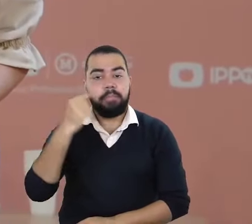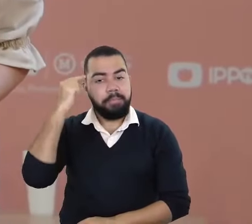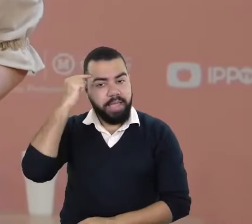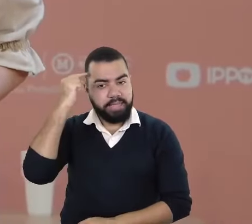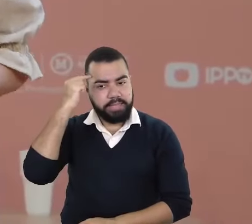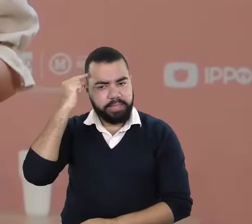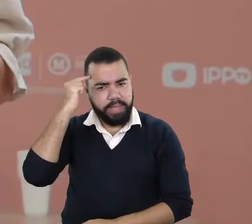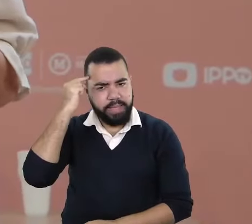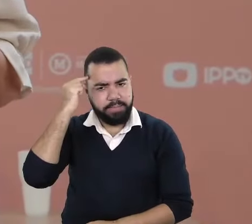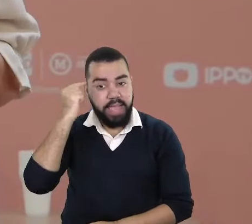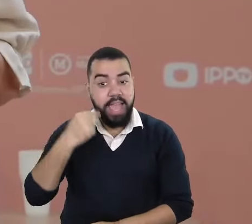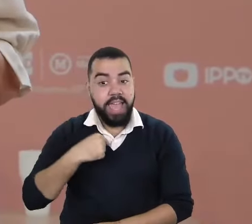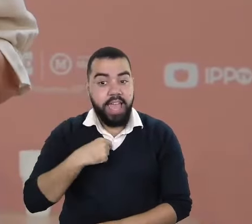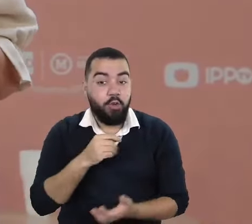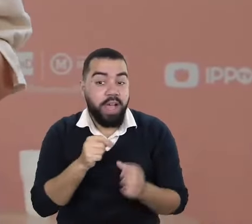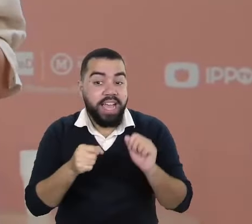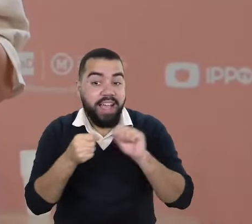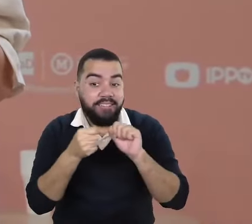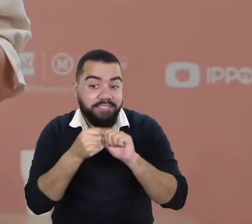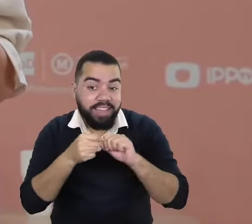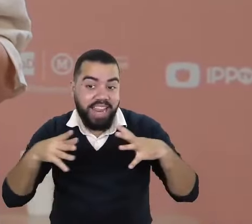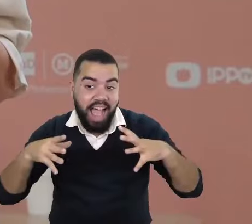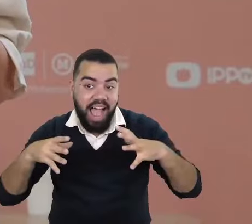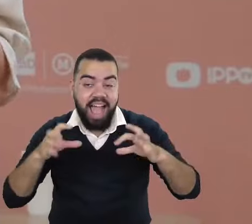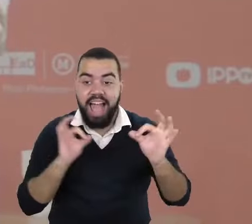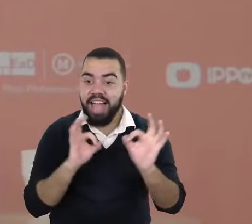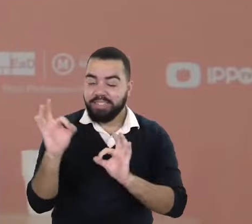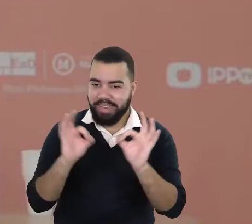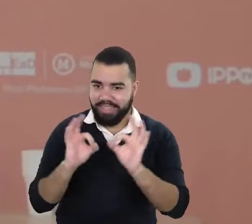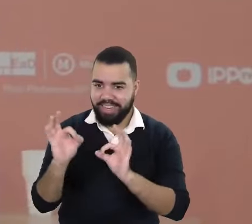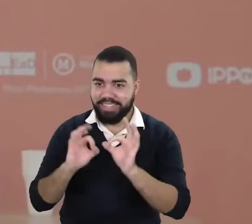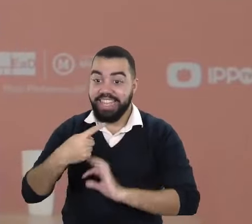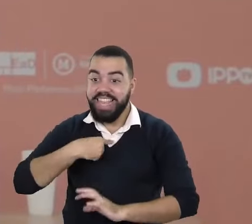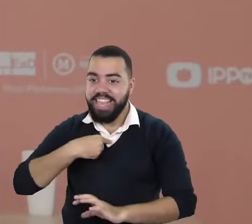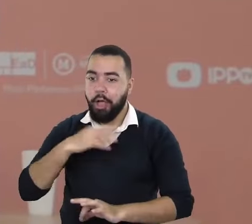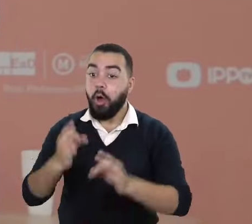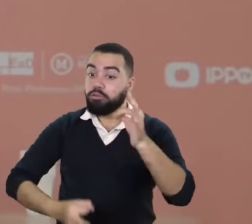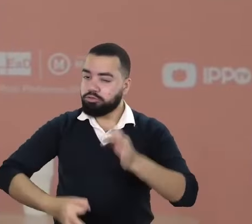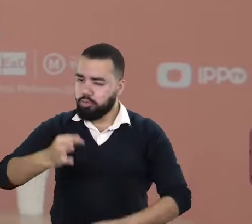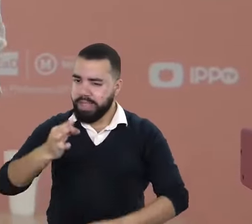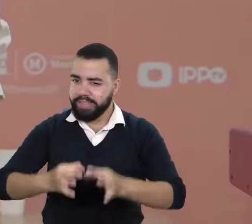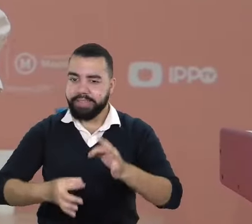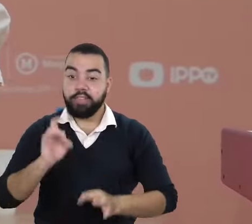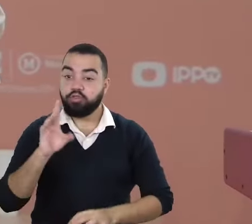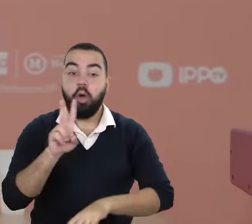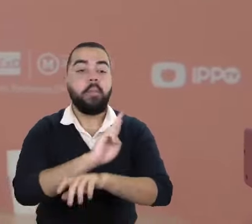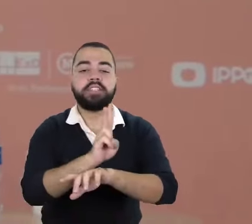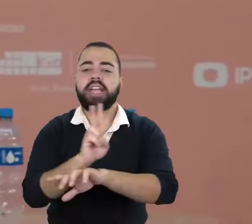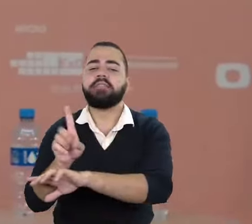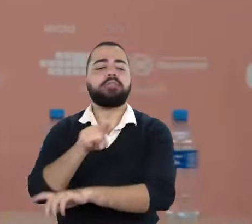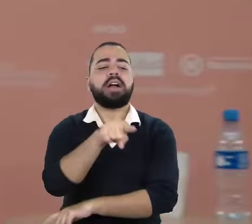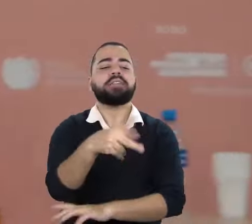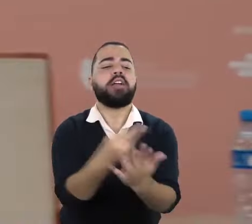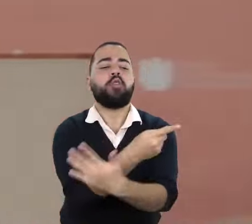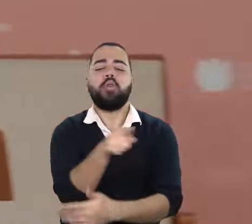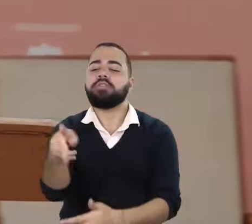falei assim, eu vou criar as brincadeiras e ser a juíza. Porque daí eu não preciso brincar com elas. Eu só observo e vejo se está certo,